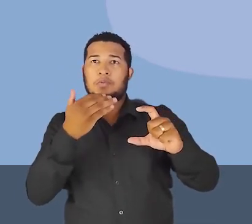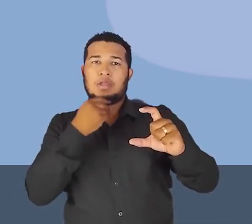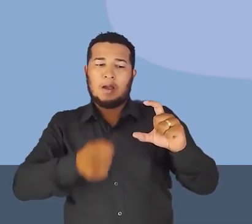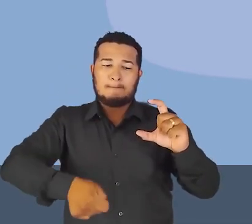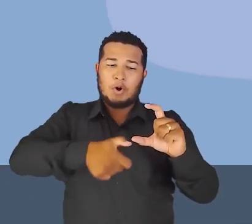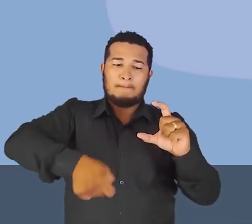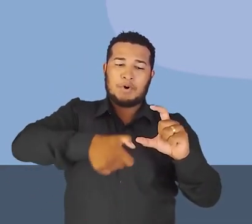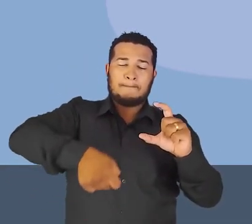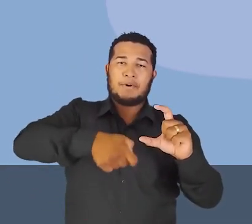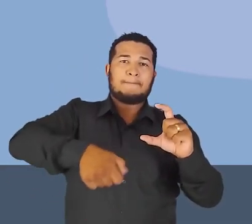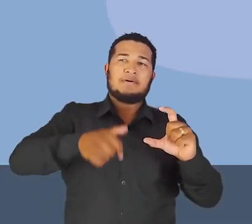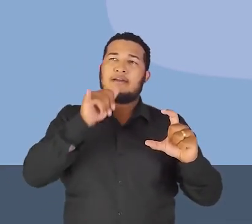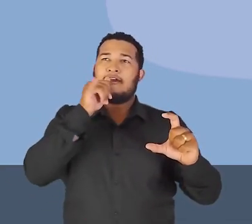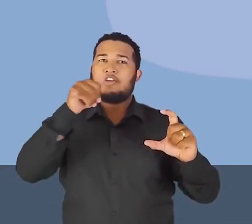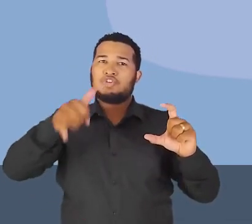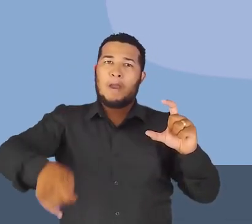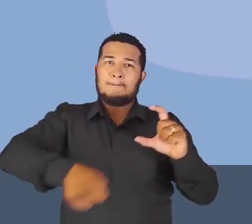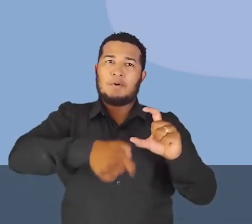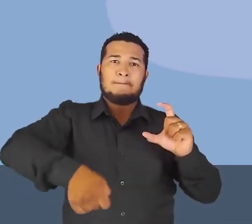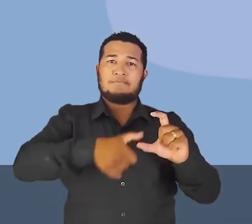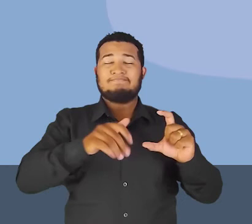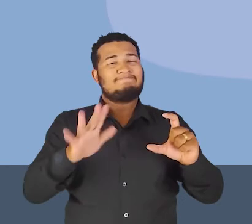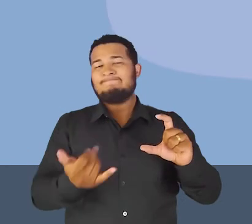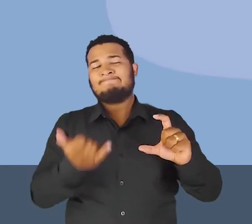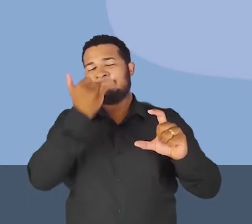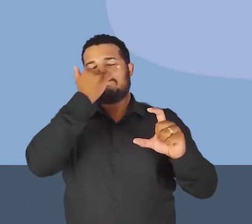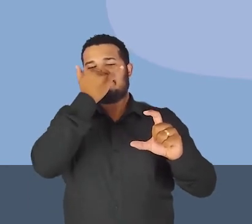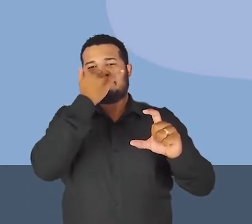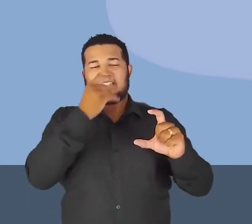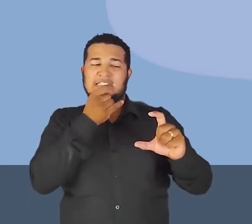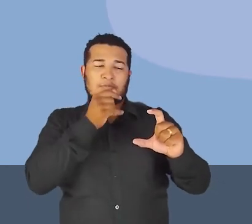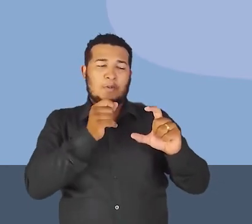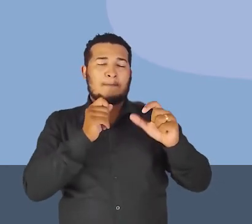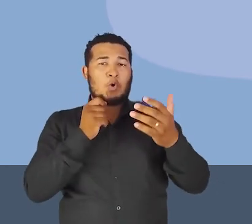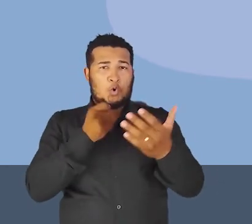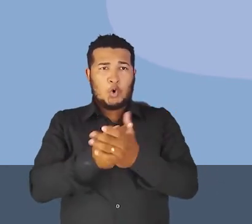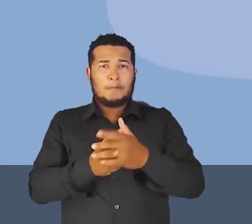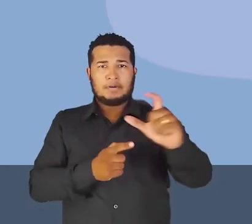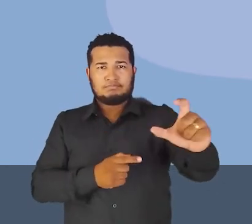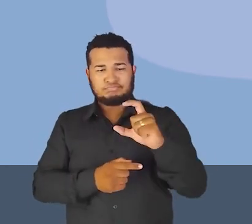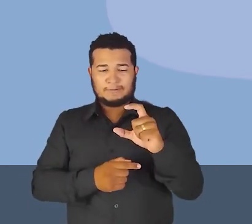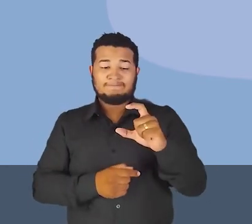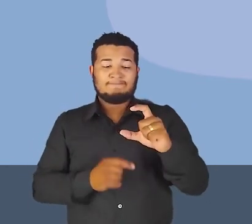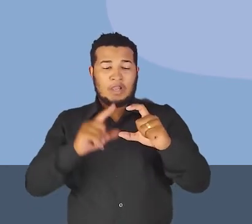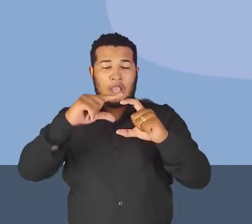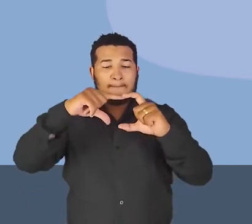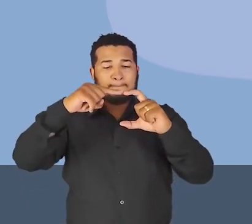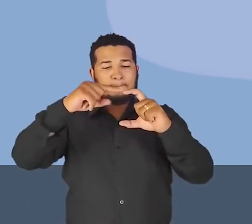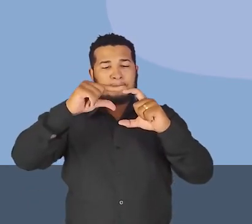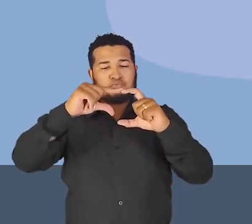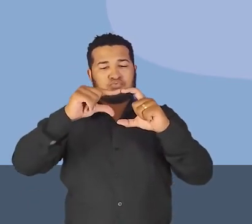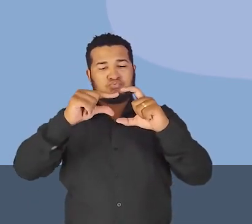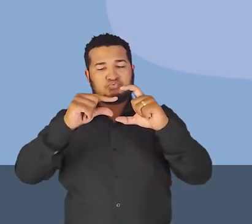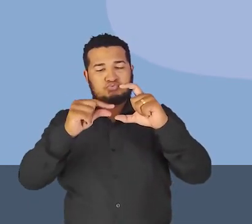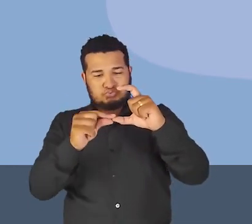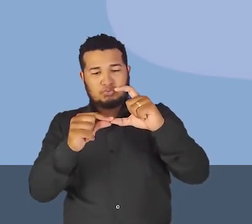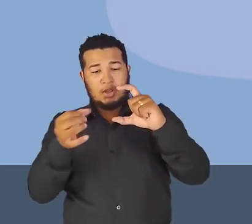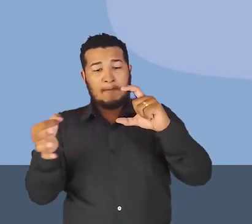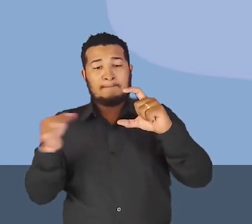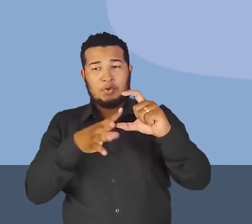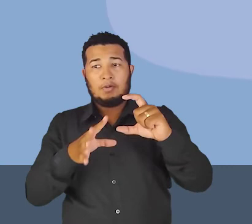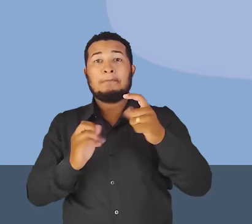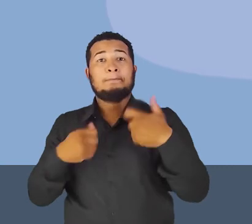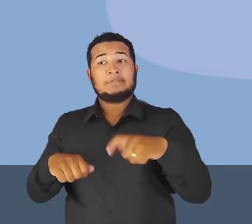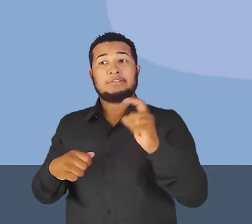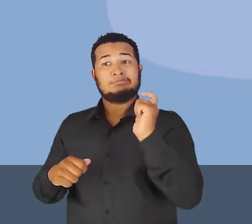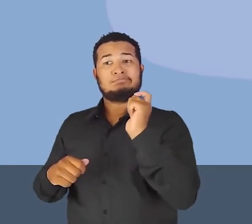recarregada, né? São aquelas pilhas que a gente compra e, infelizmente, ao final da utilização, a gente tem que jogar fora, porque as reações, elas